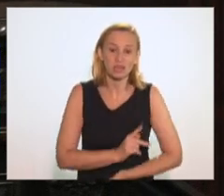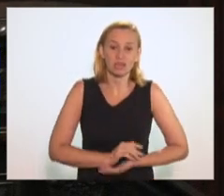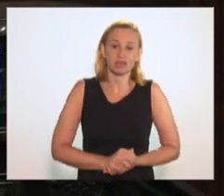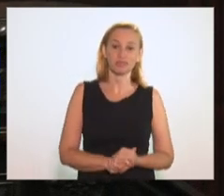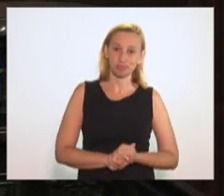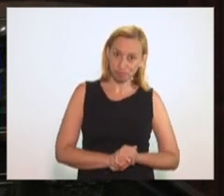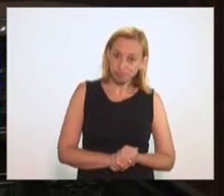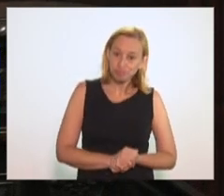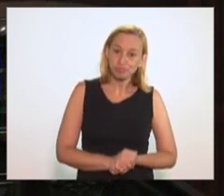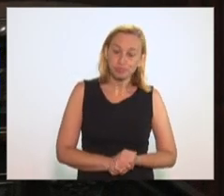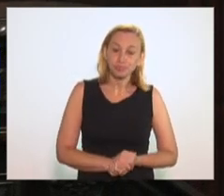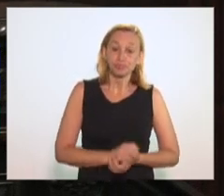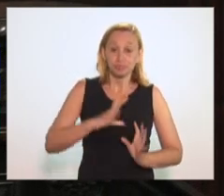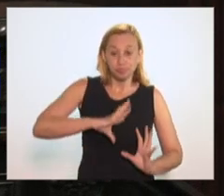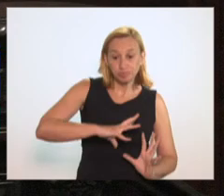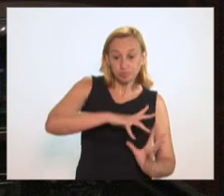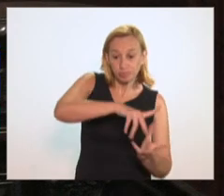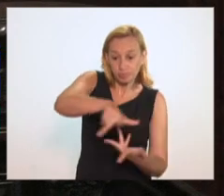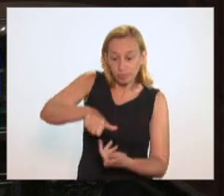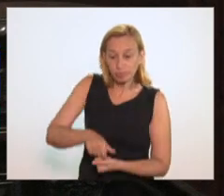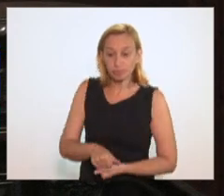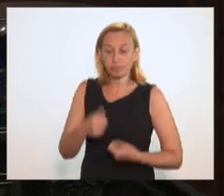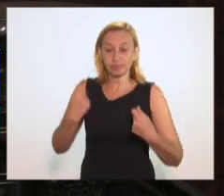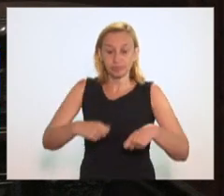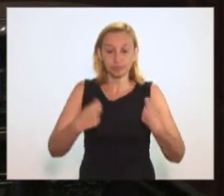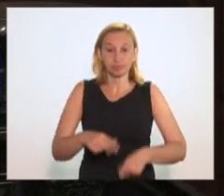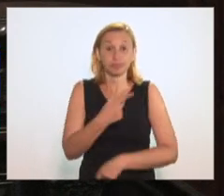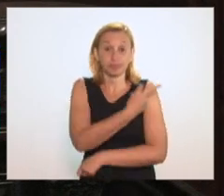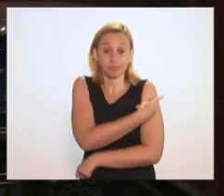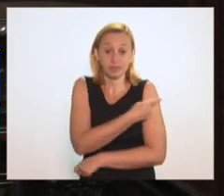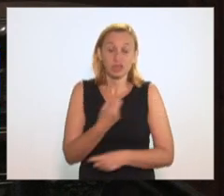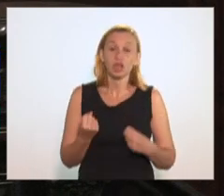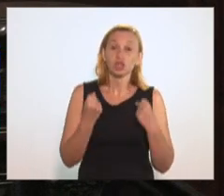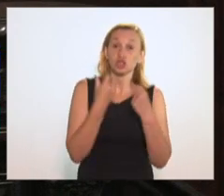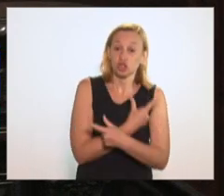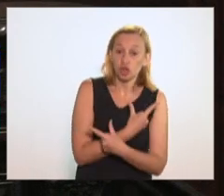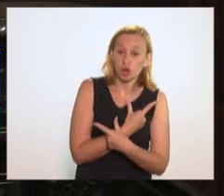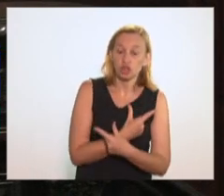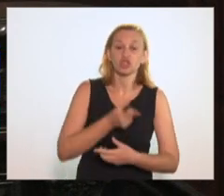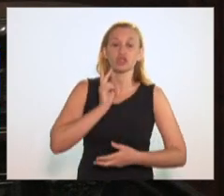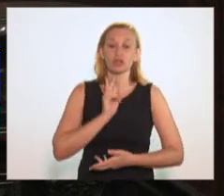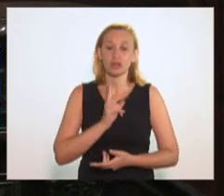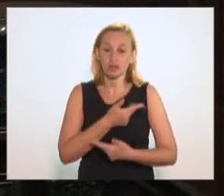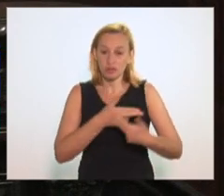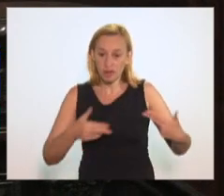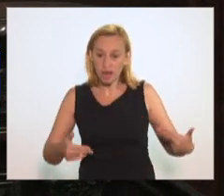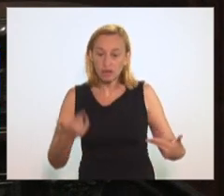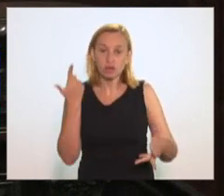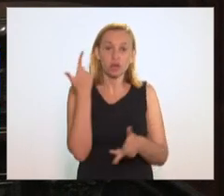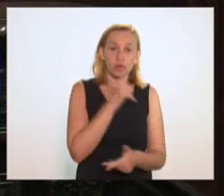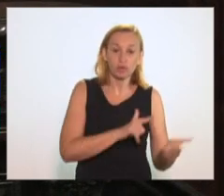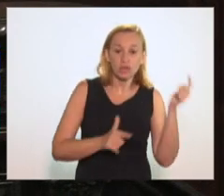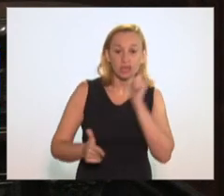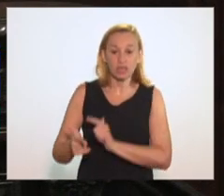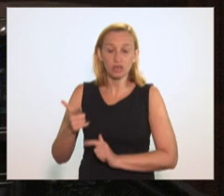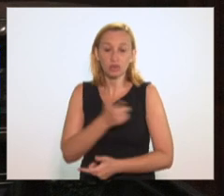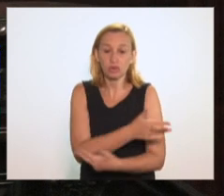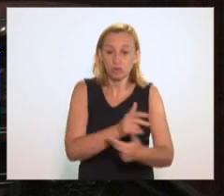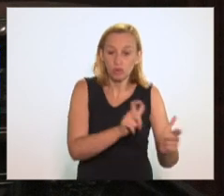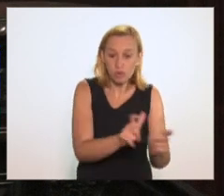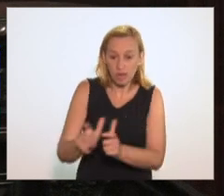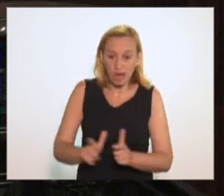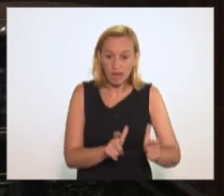escassez mundial de vacinas. Por sorte, vários laboratórios conseguiram rapidamente desenvolver